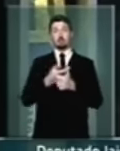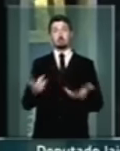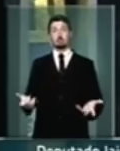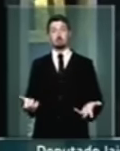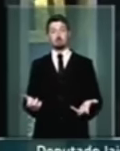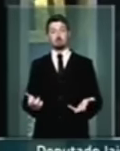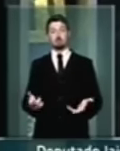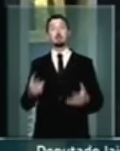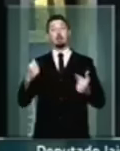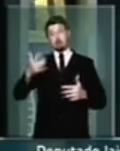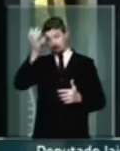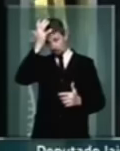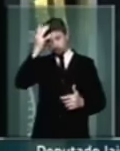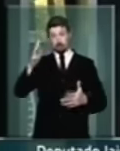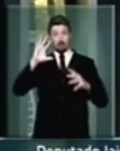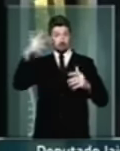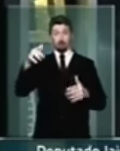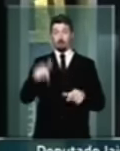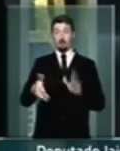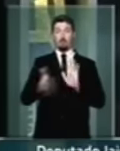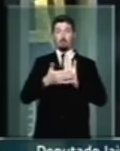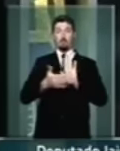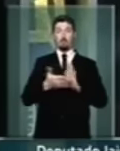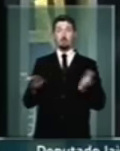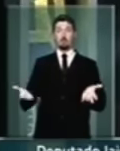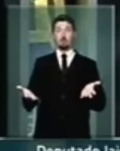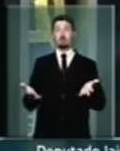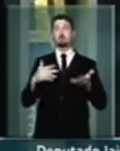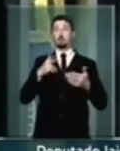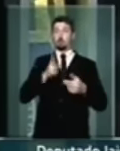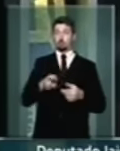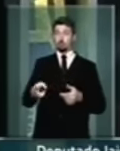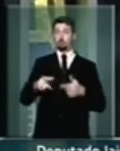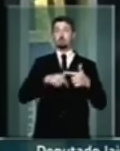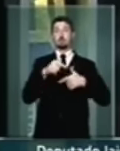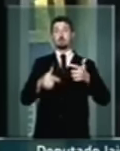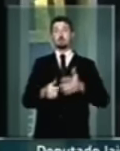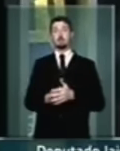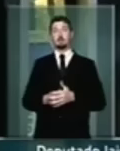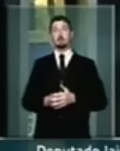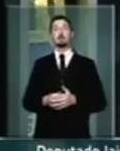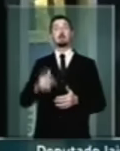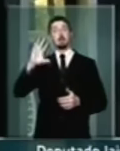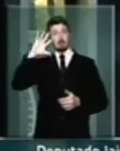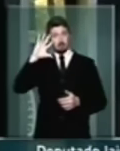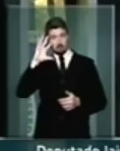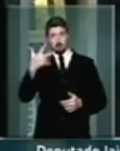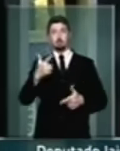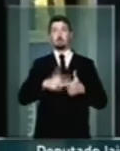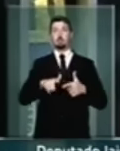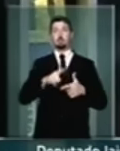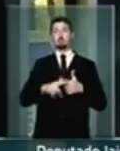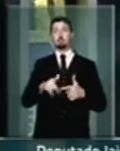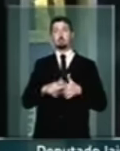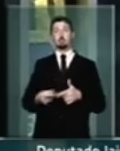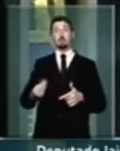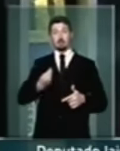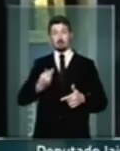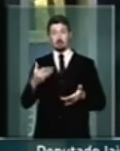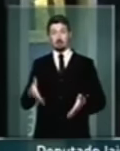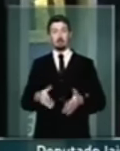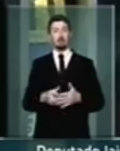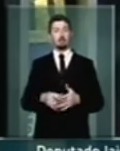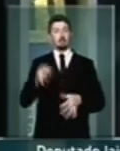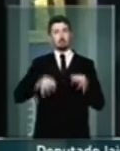do dedo da Presidente da República para que essa proposta vá avante e acabe com esses problemas que existem dentro da força, que são